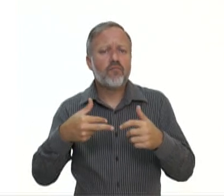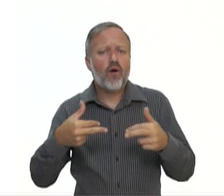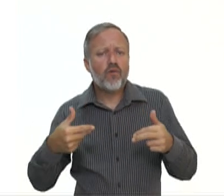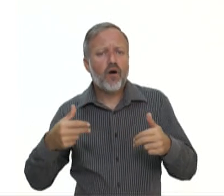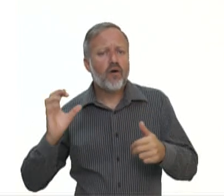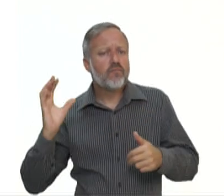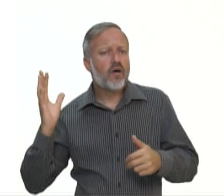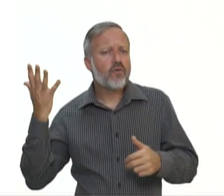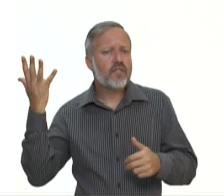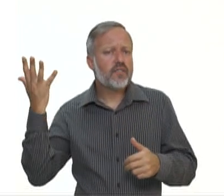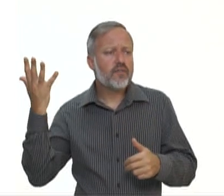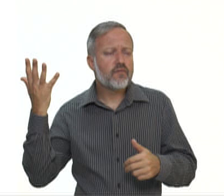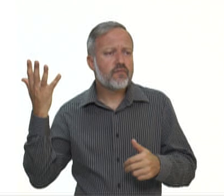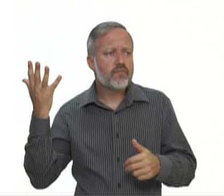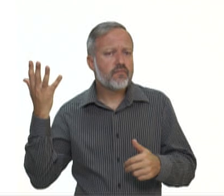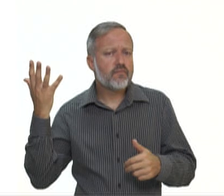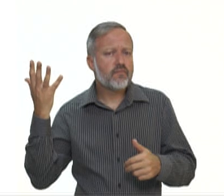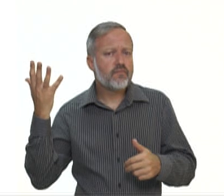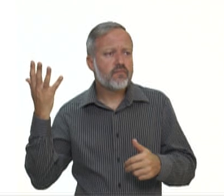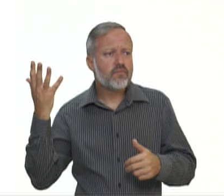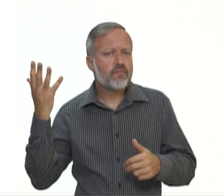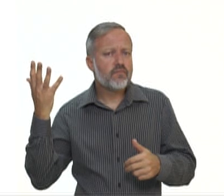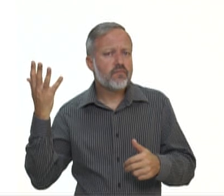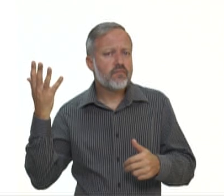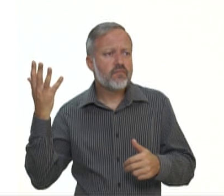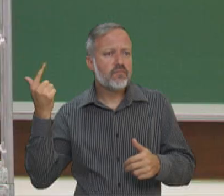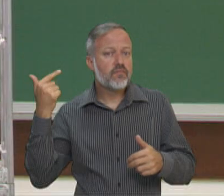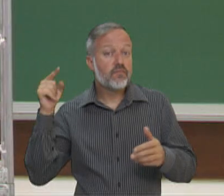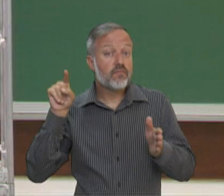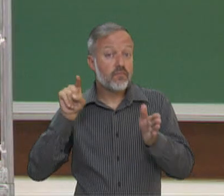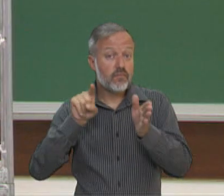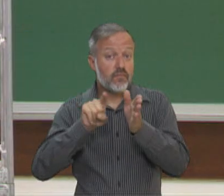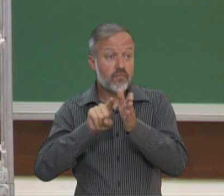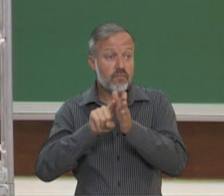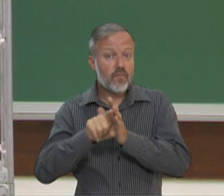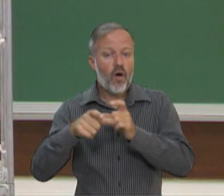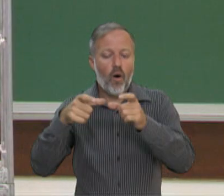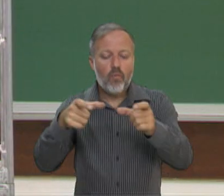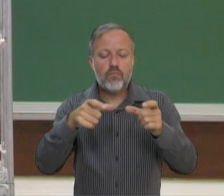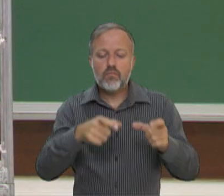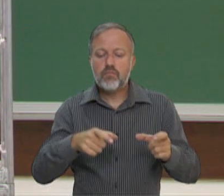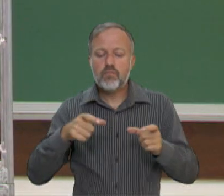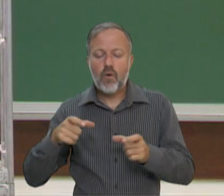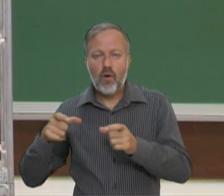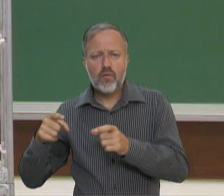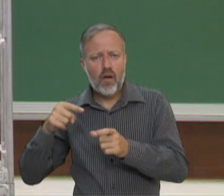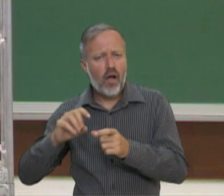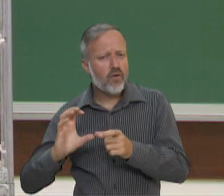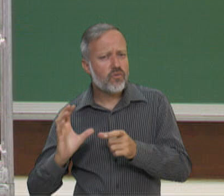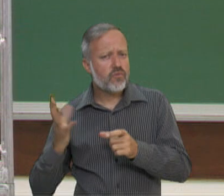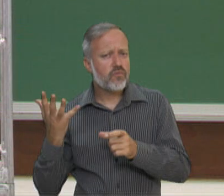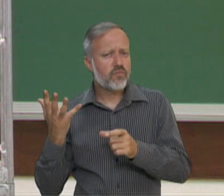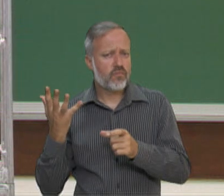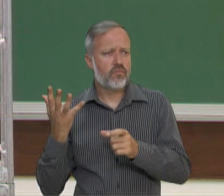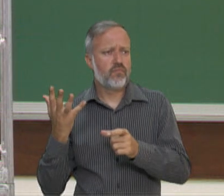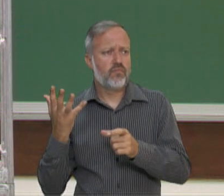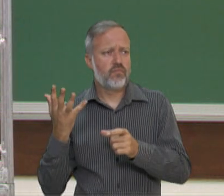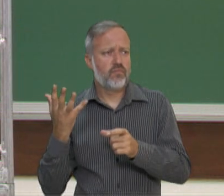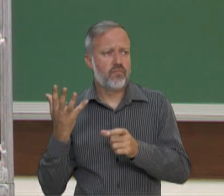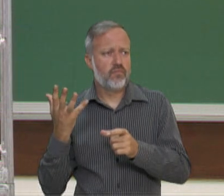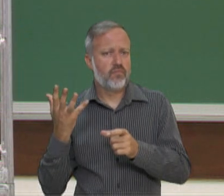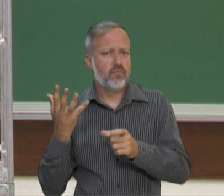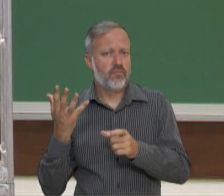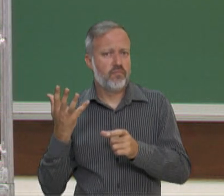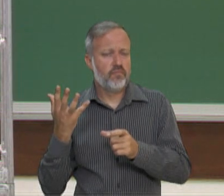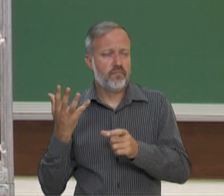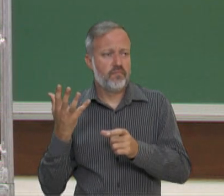ocurrido el hecho de la notícia. Então, a pergunta que define o lugar onde aconteceu a notícia é ¿dónde?